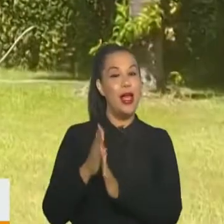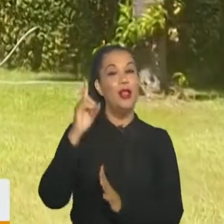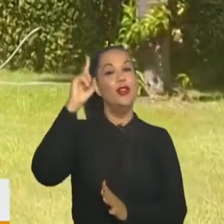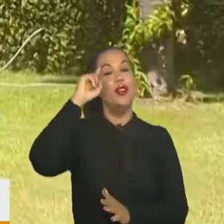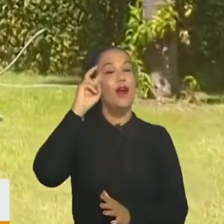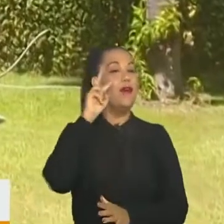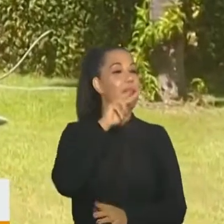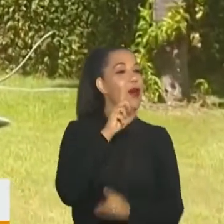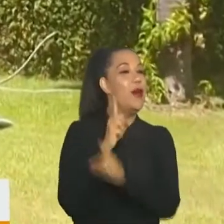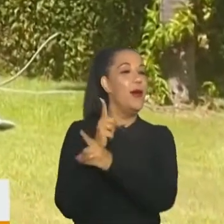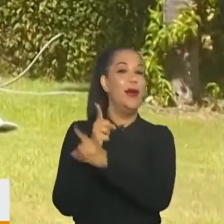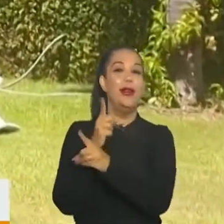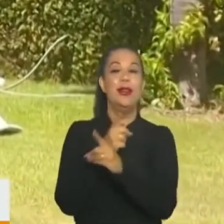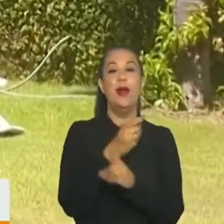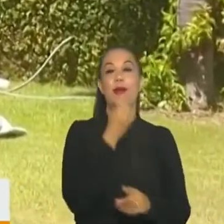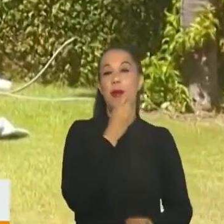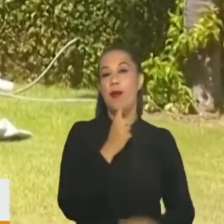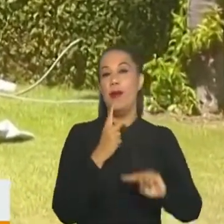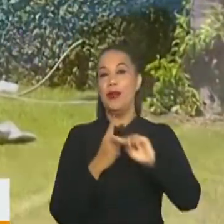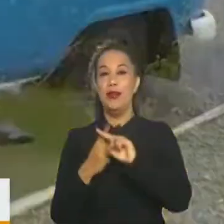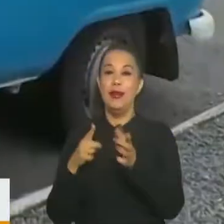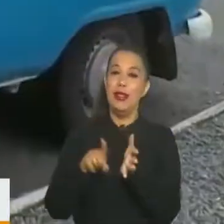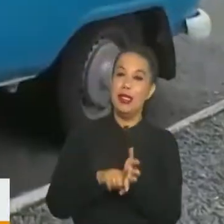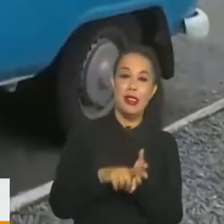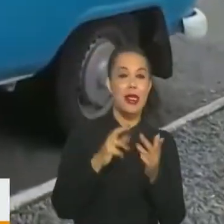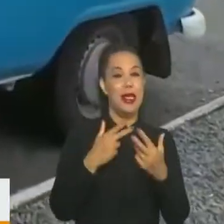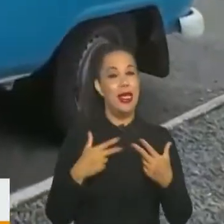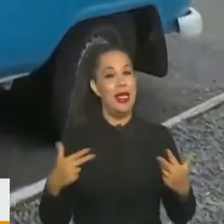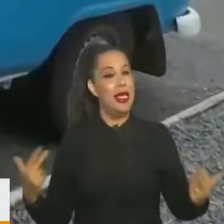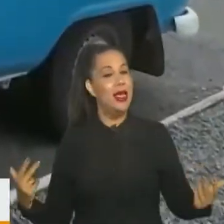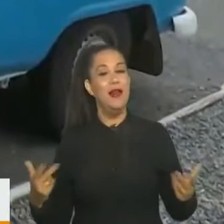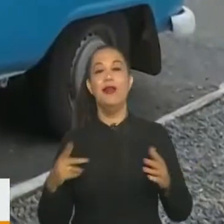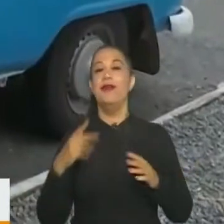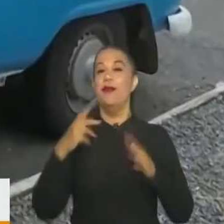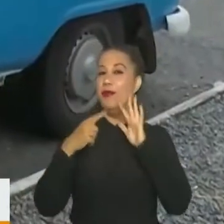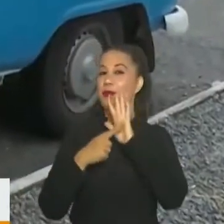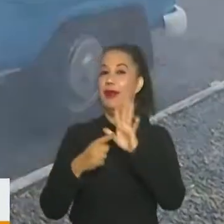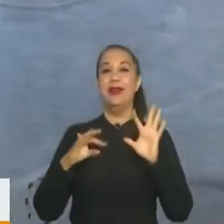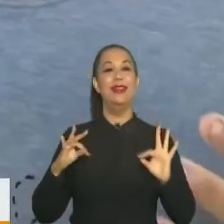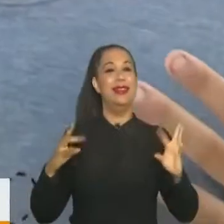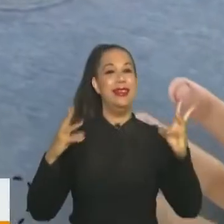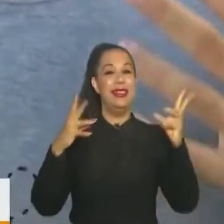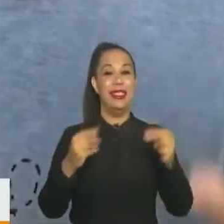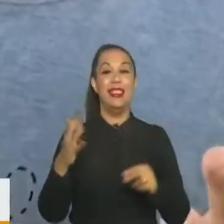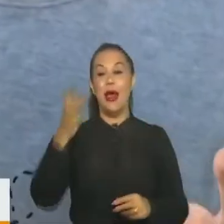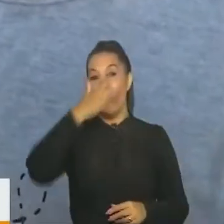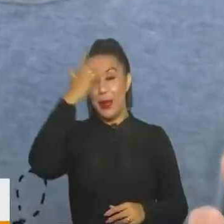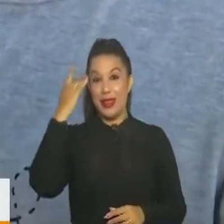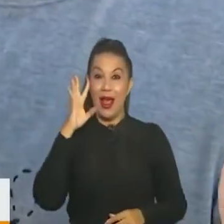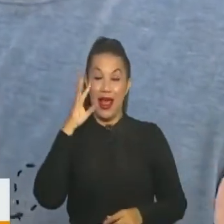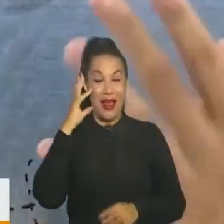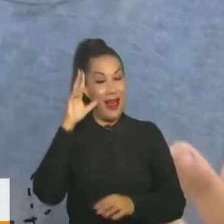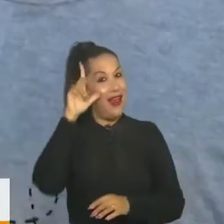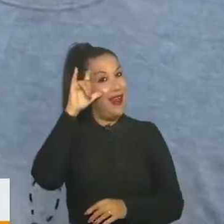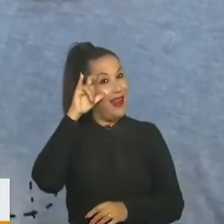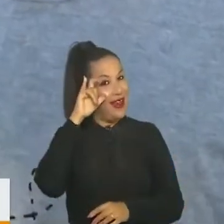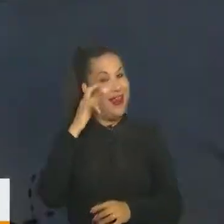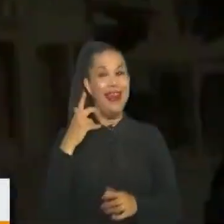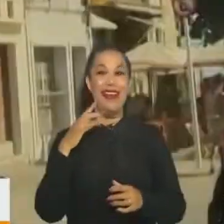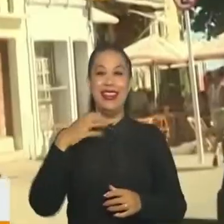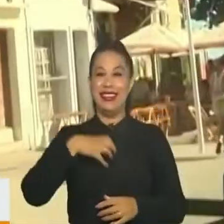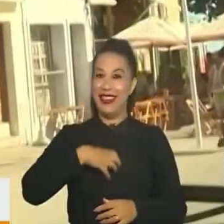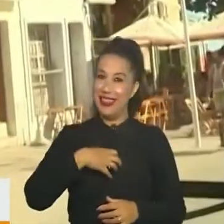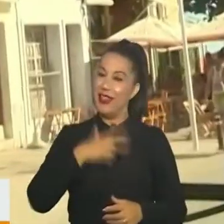vai ver, as coisas positivas, as coisas negativas, os perrengues que a gente vai passar. Vamos mostrar tudo. E é para a pessoa que está assistindo se sentir lá com a gente